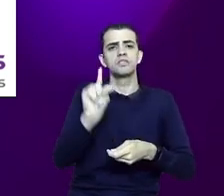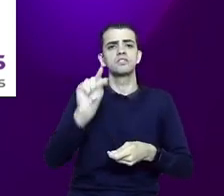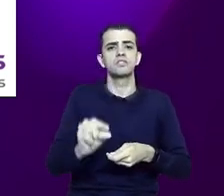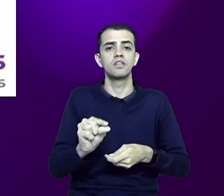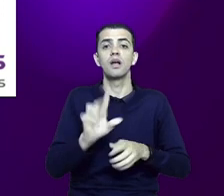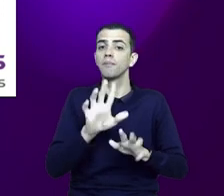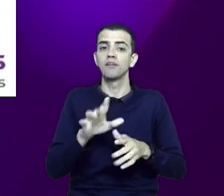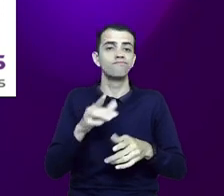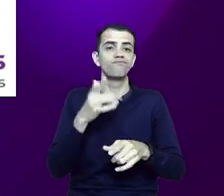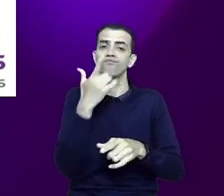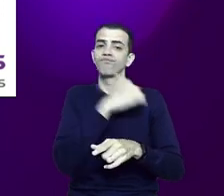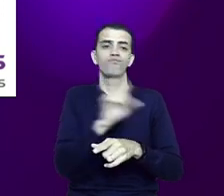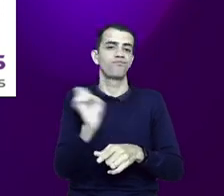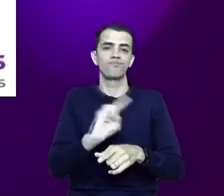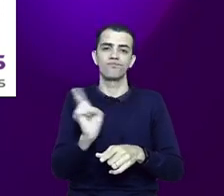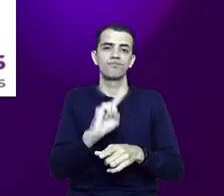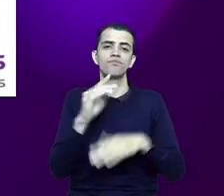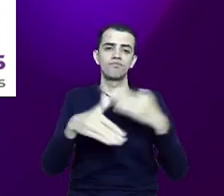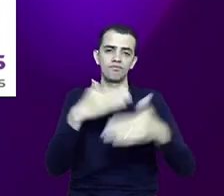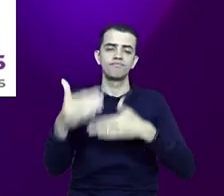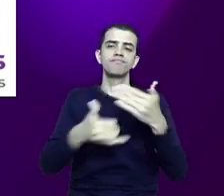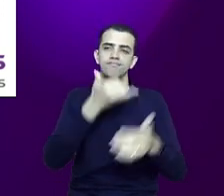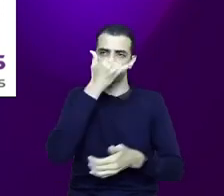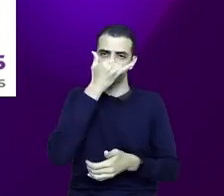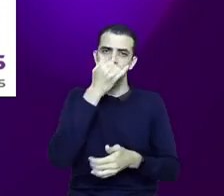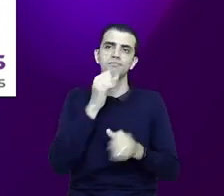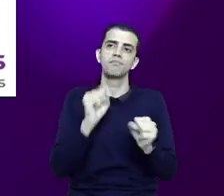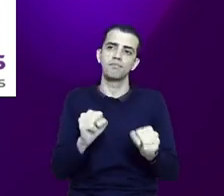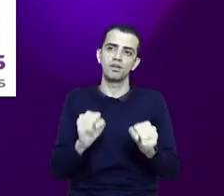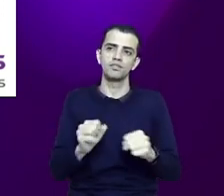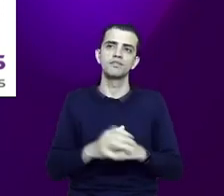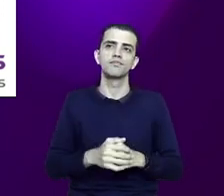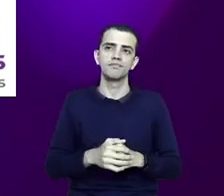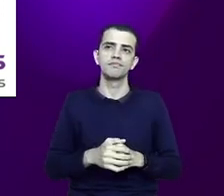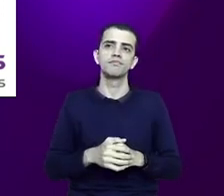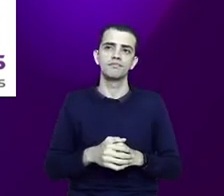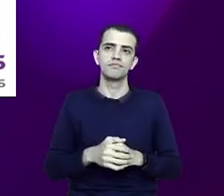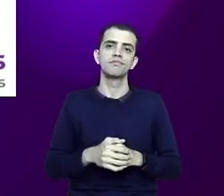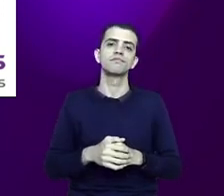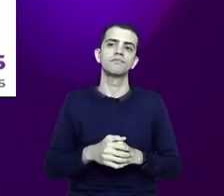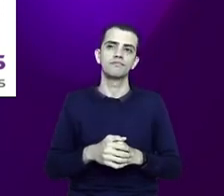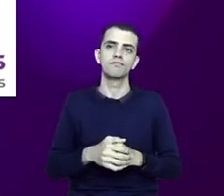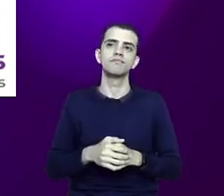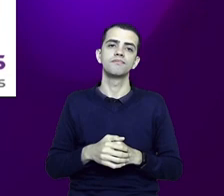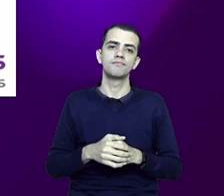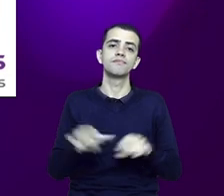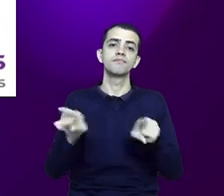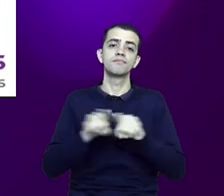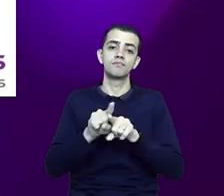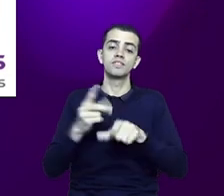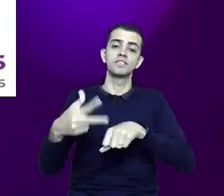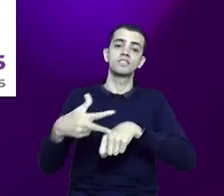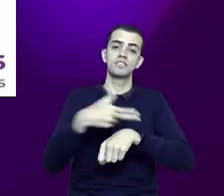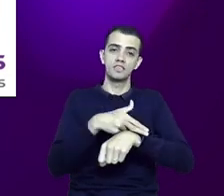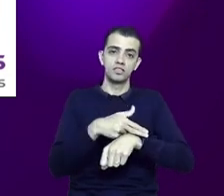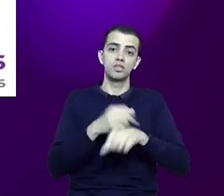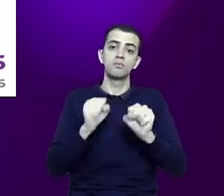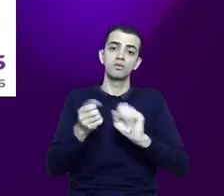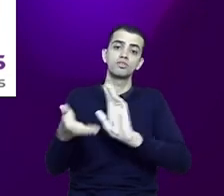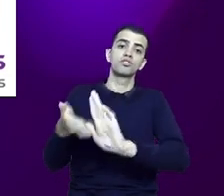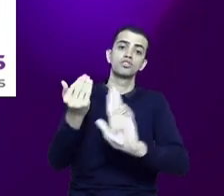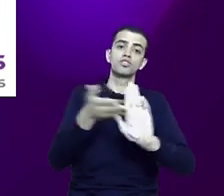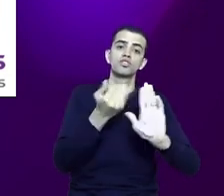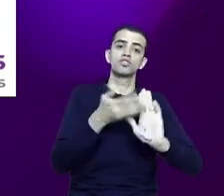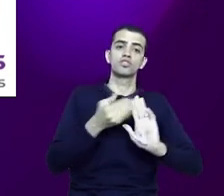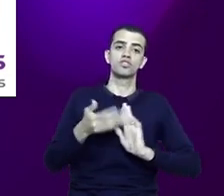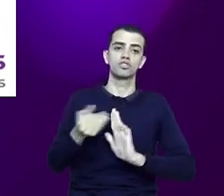e vai resultar num resultado não tão bom e não tão duradouro. Eu posso, durante a cirurgia, simplesmente retirar a fixação